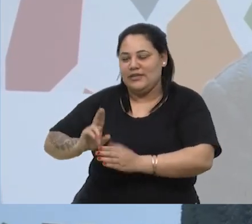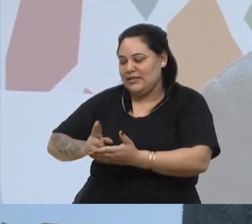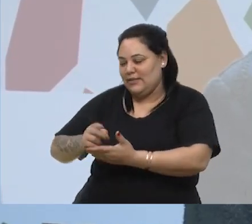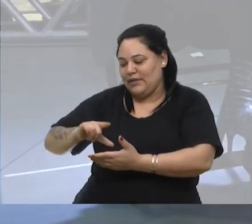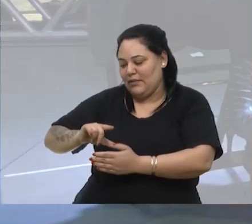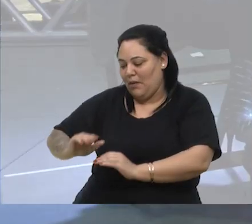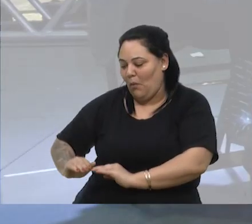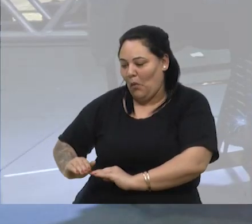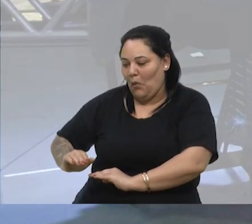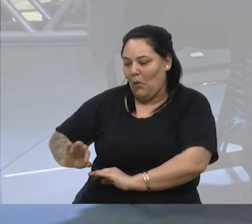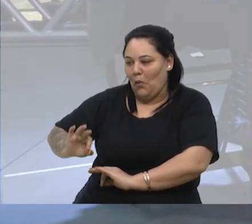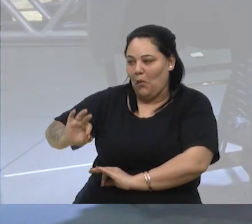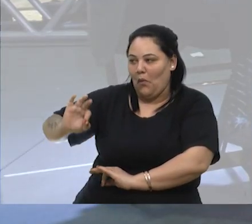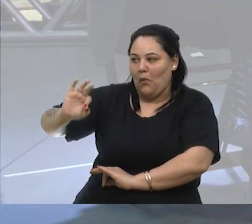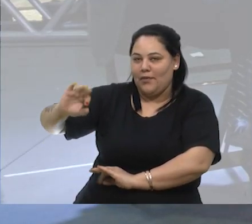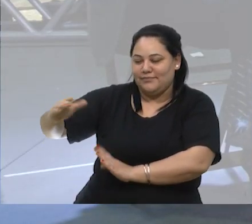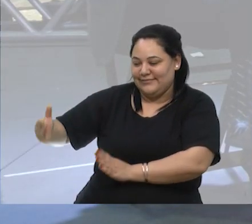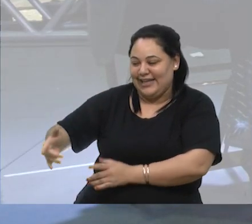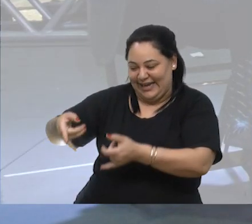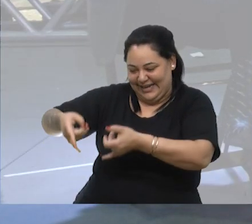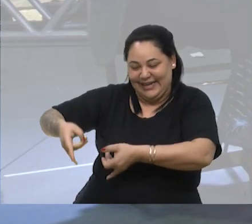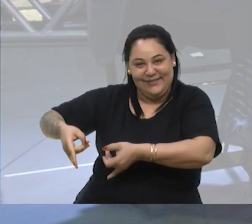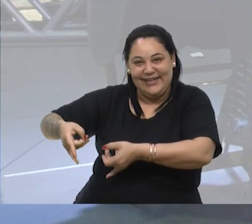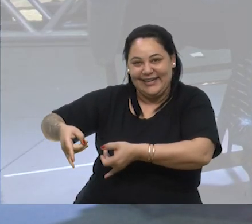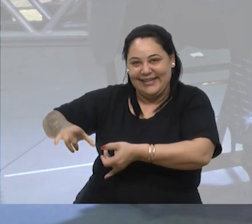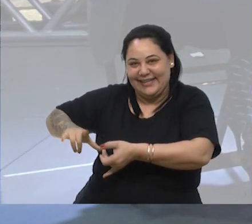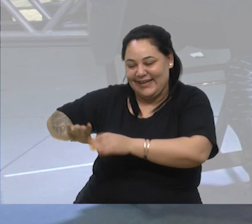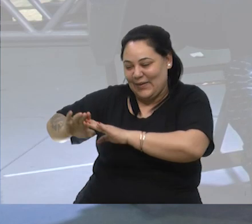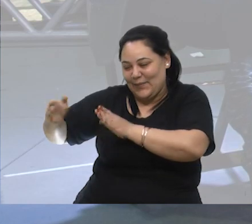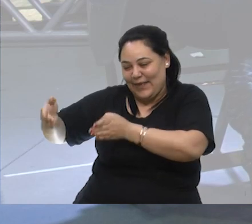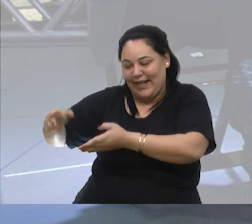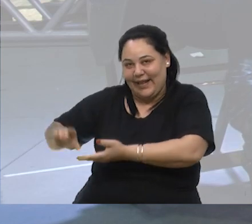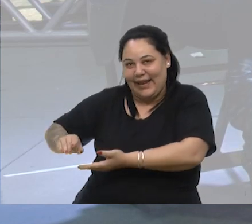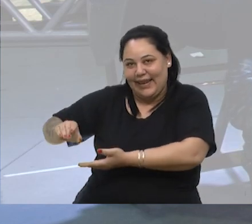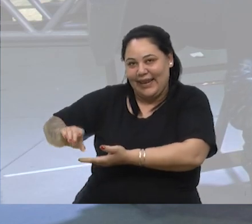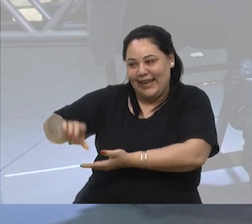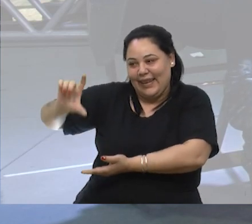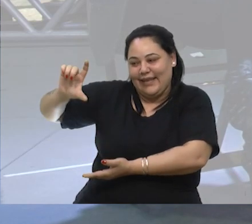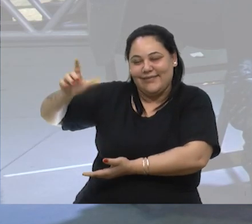às mulheres. Brasil, união e reconstrução.